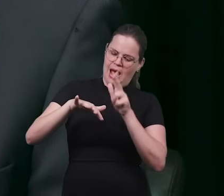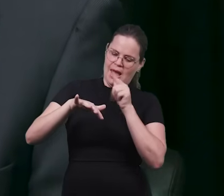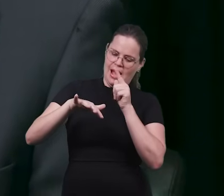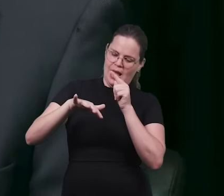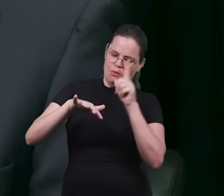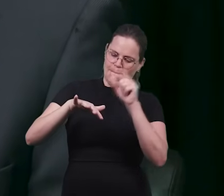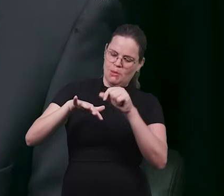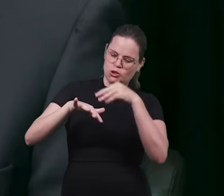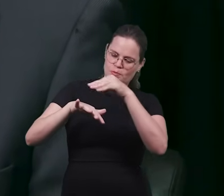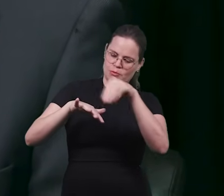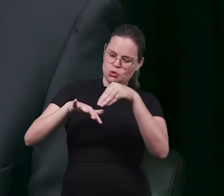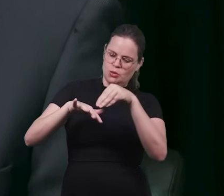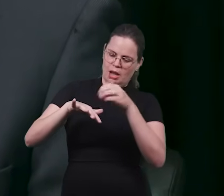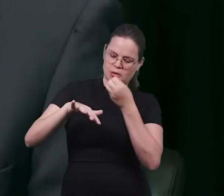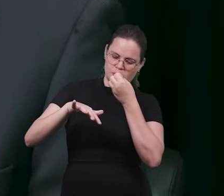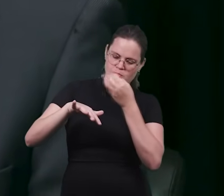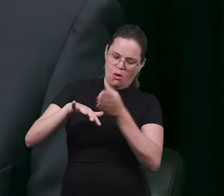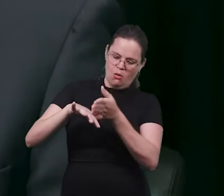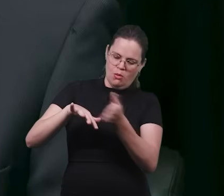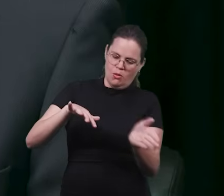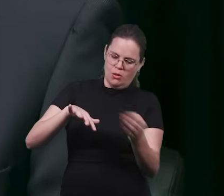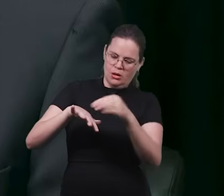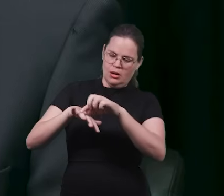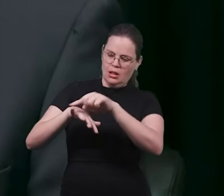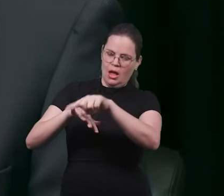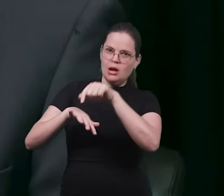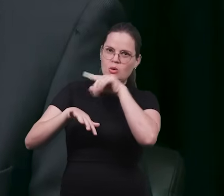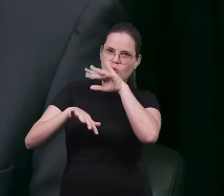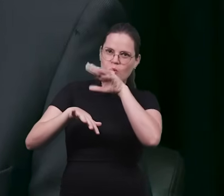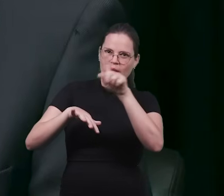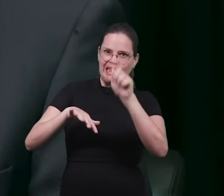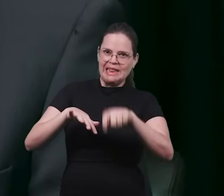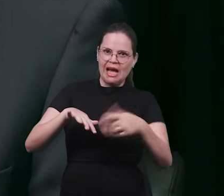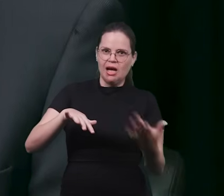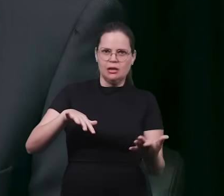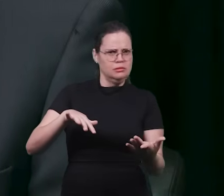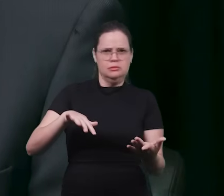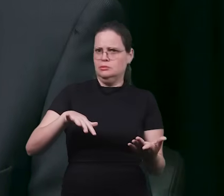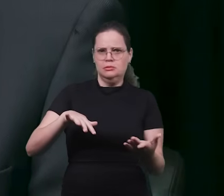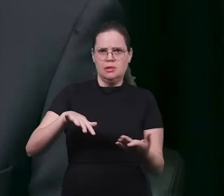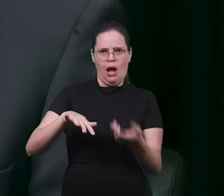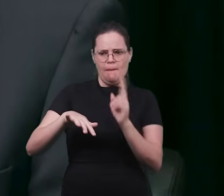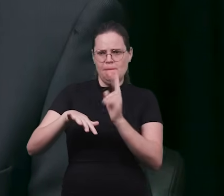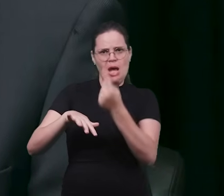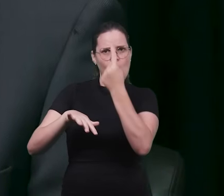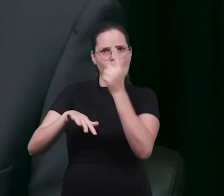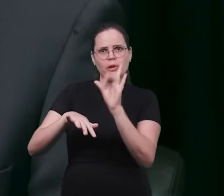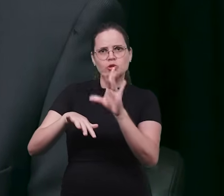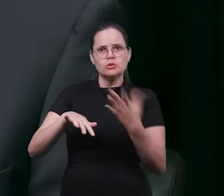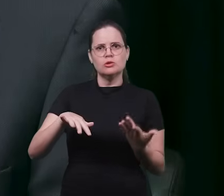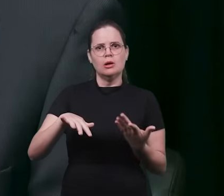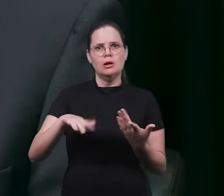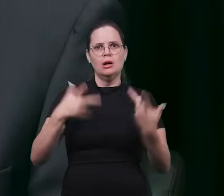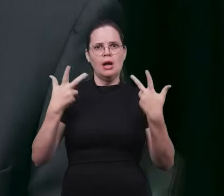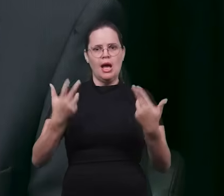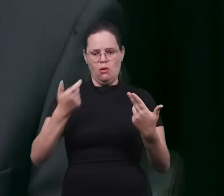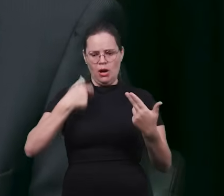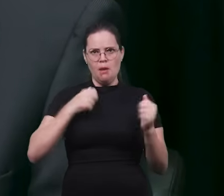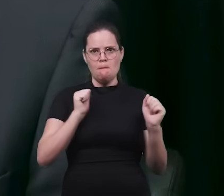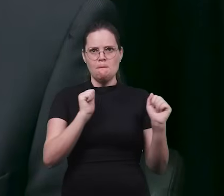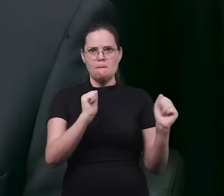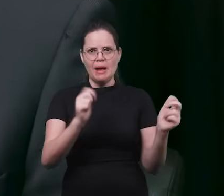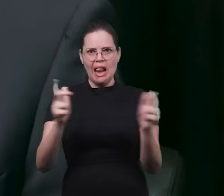De uma mesma boca não pode sair bênção e maldição. A palavra de Deus chega e diz assim, não sai da vossa boca nenhuma palavra que não seja para